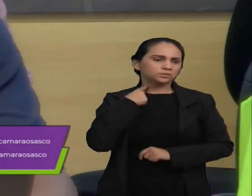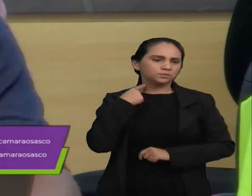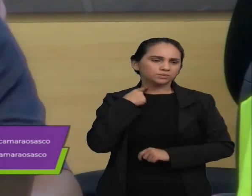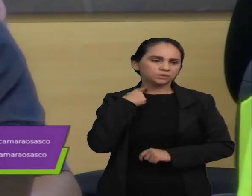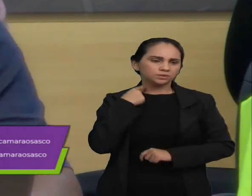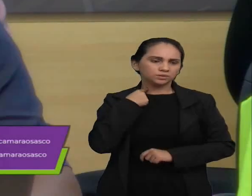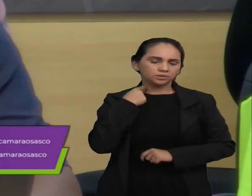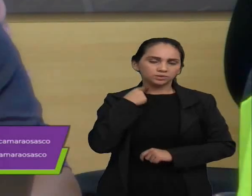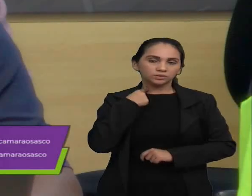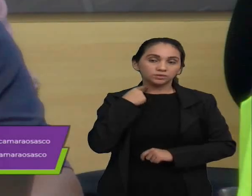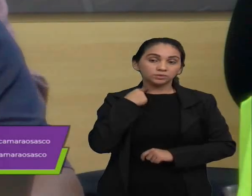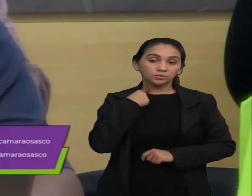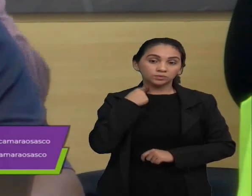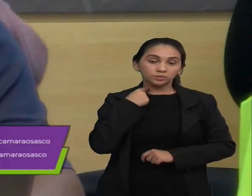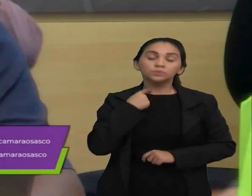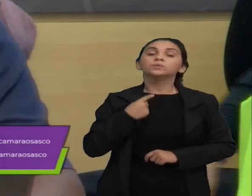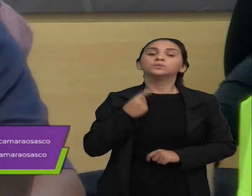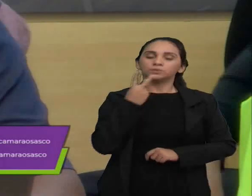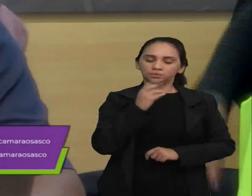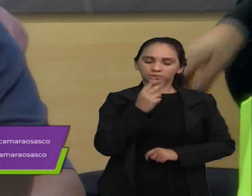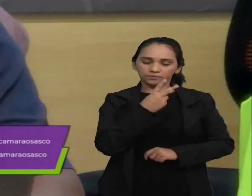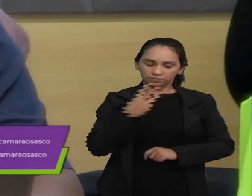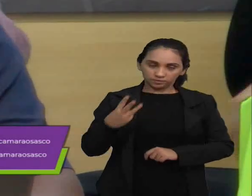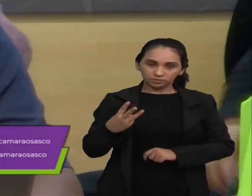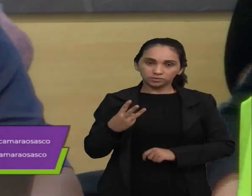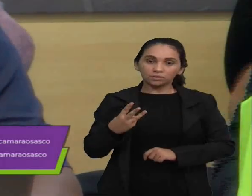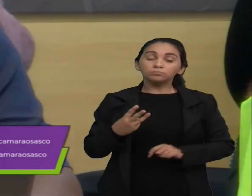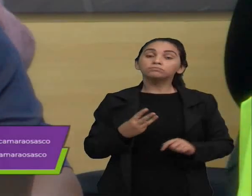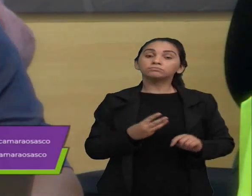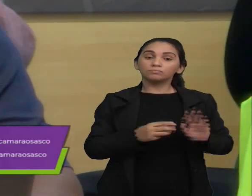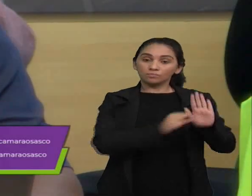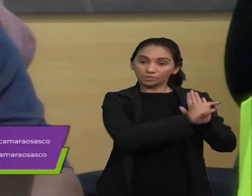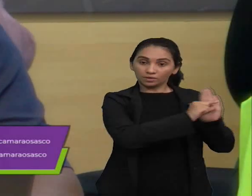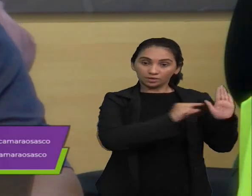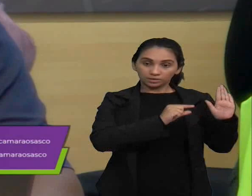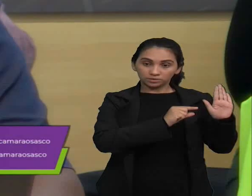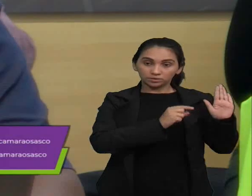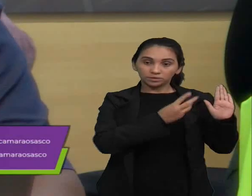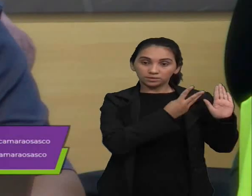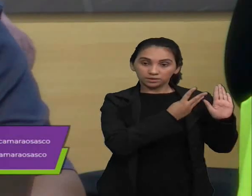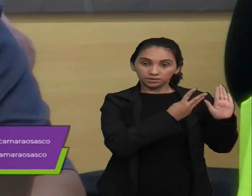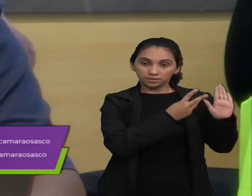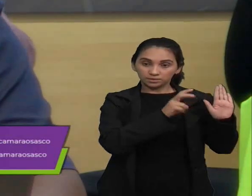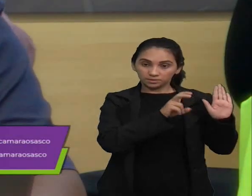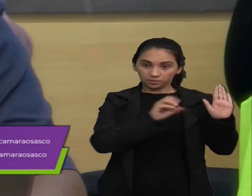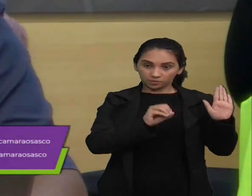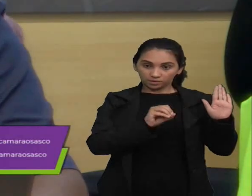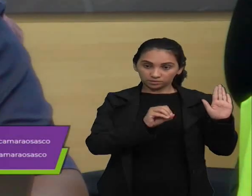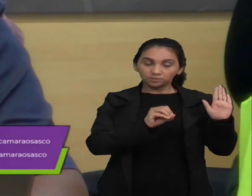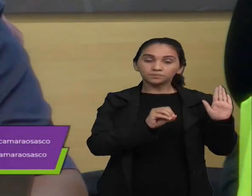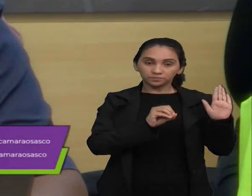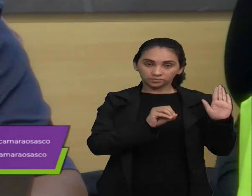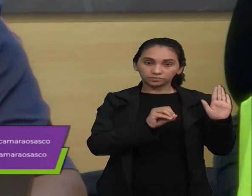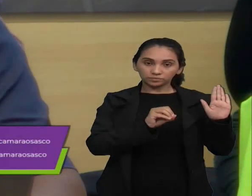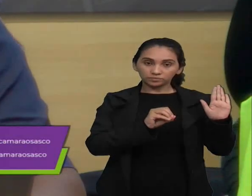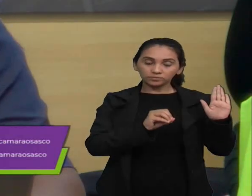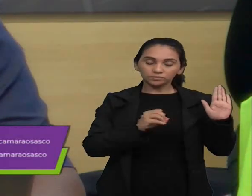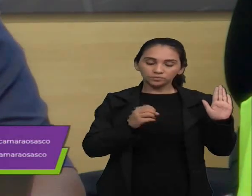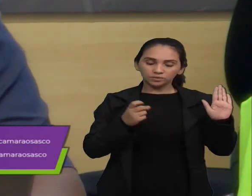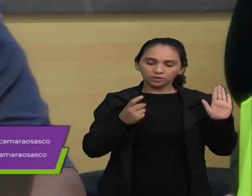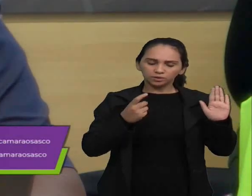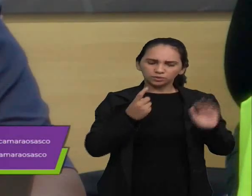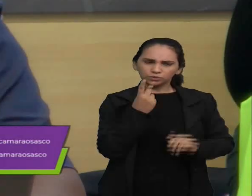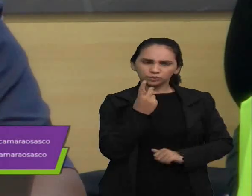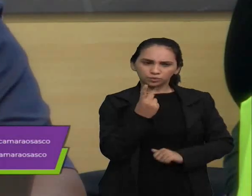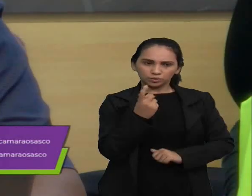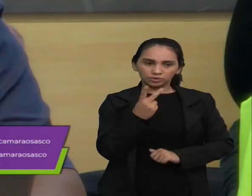Bastos, pelo presente, conforme anunciado no artigo 350 da Resolução 12 de 12 de dezembro